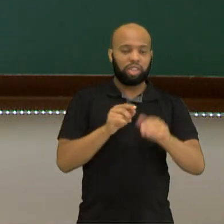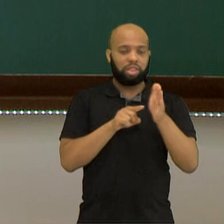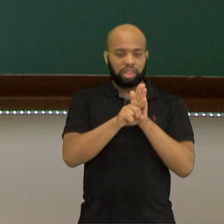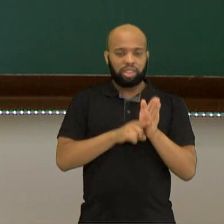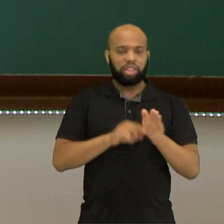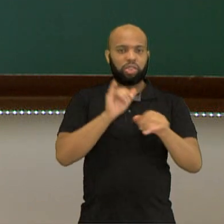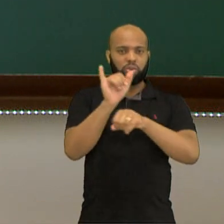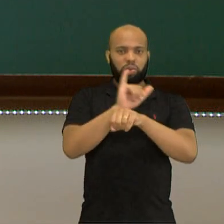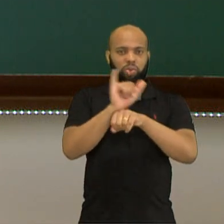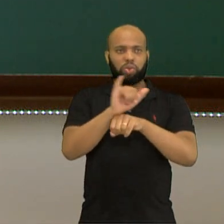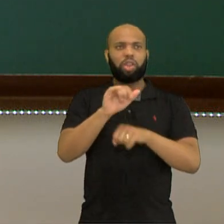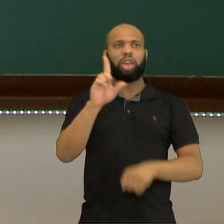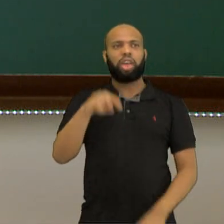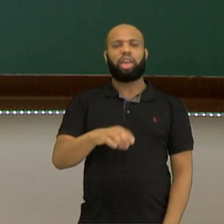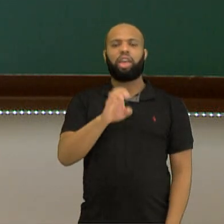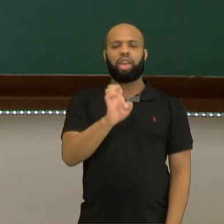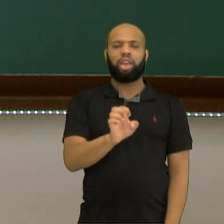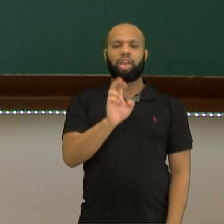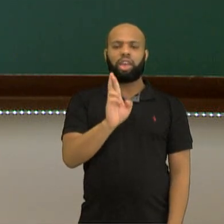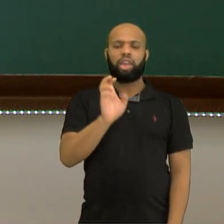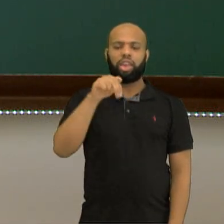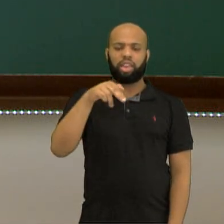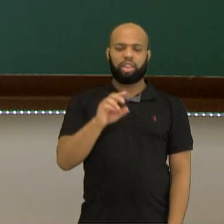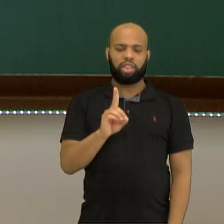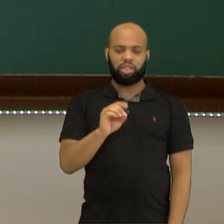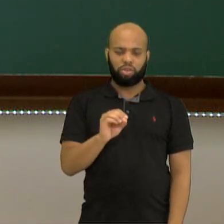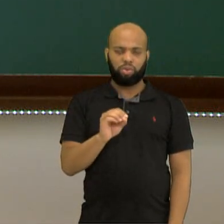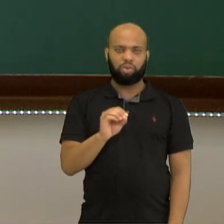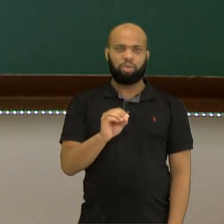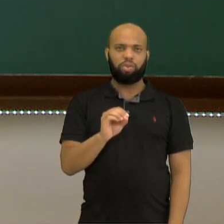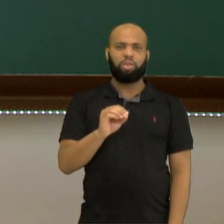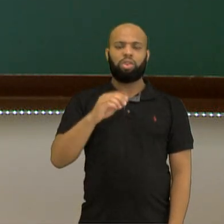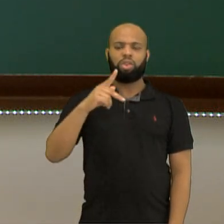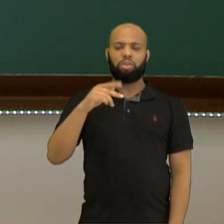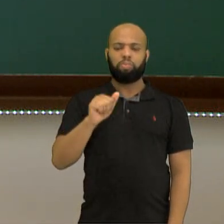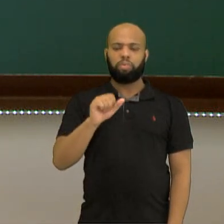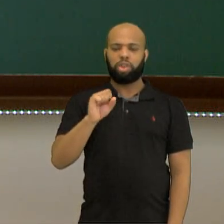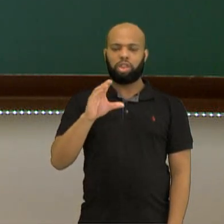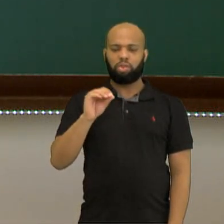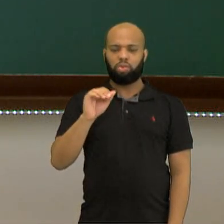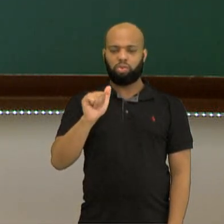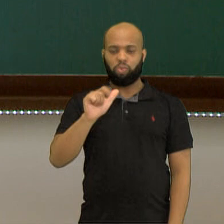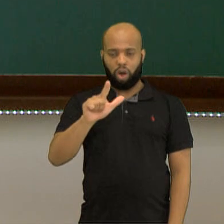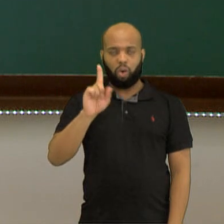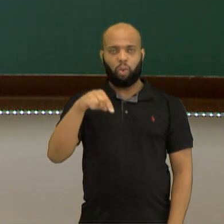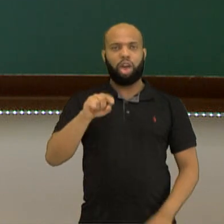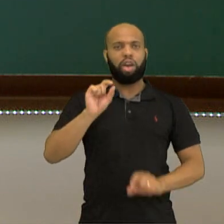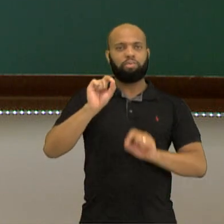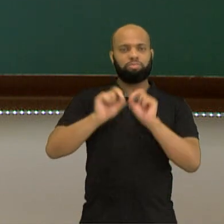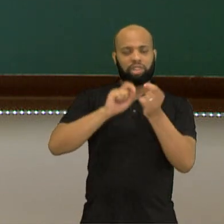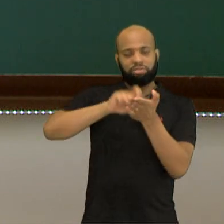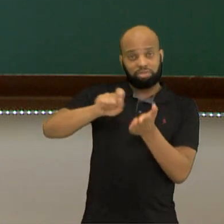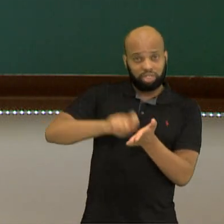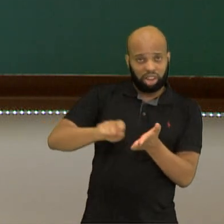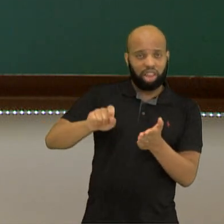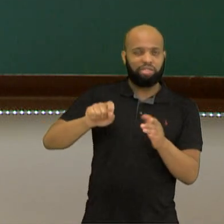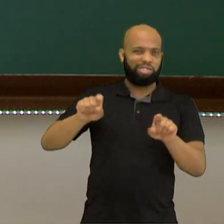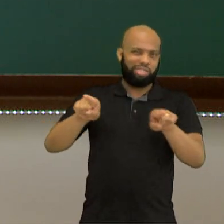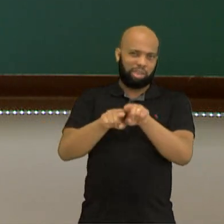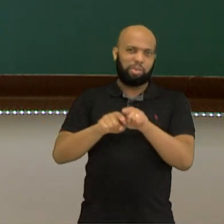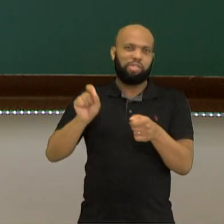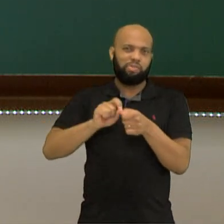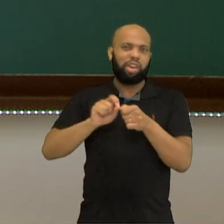YouTube Hermeto Pascoal, John Cage. Tem tanto artista que explora as possibilidades de